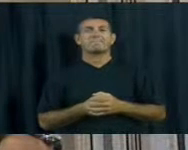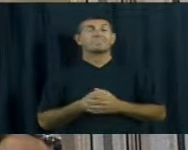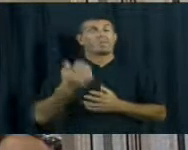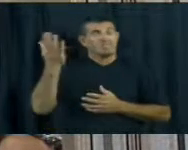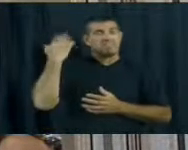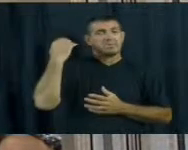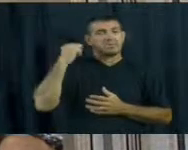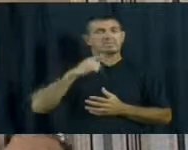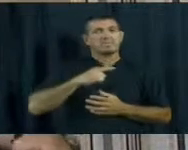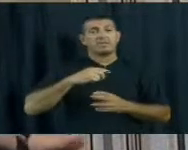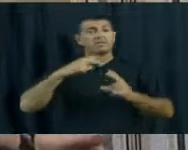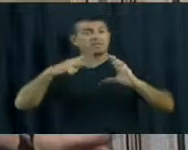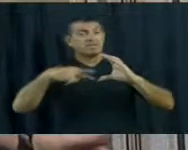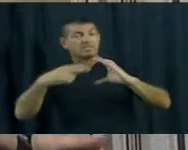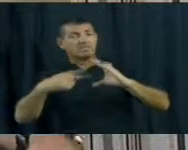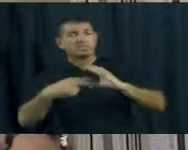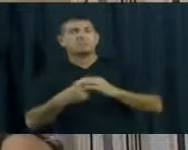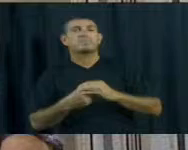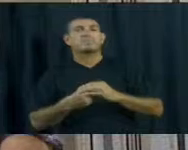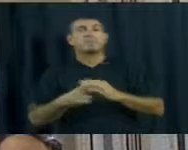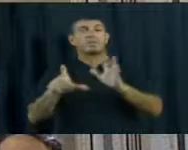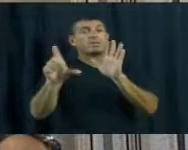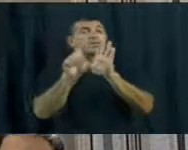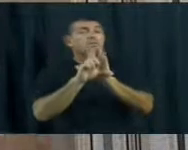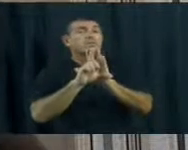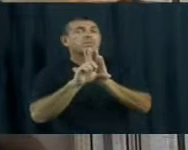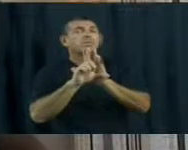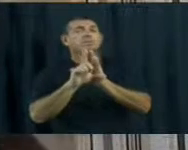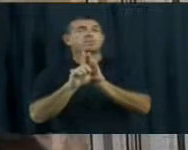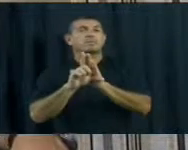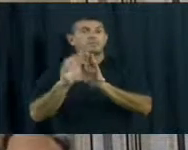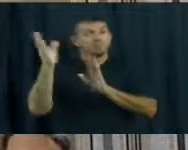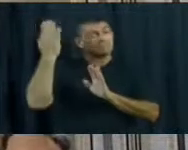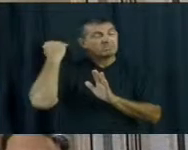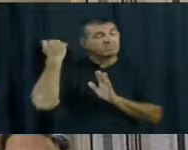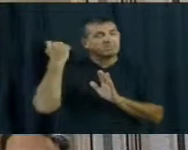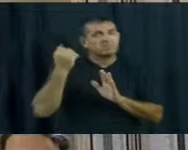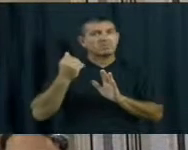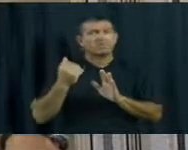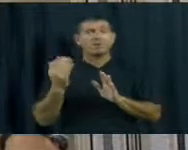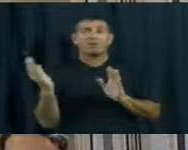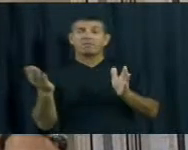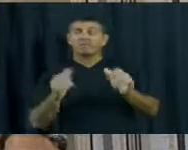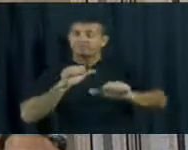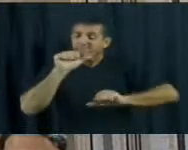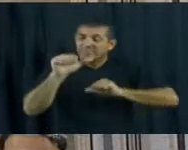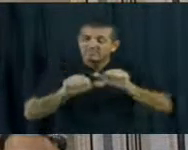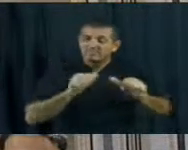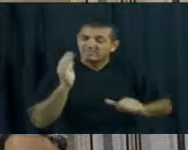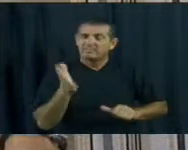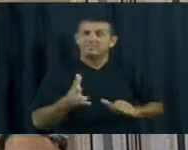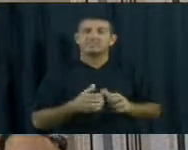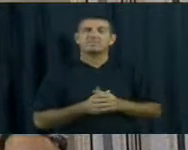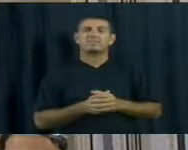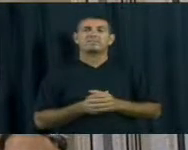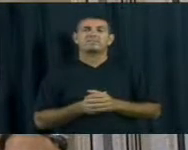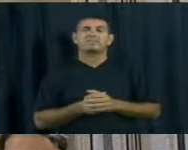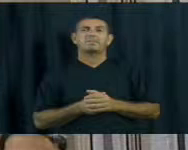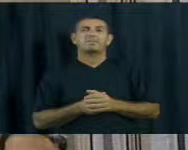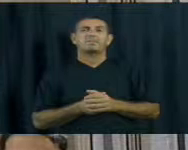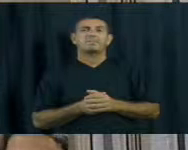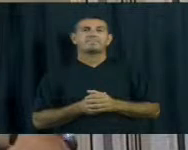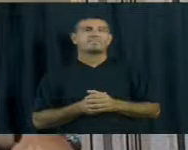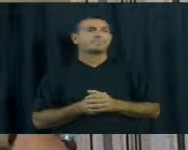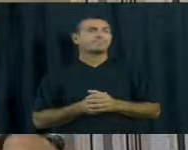Existia na Câmara Municipal um projeto de lei no passado, que hoje não está mais em vigência,